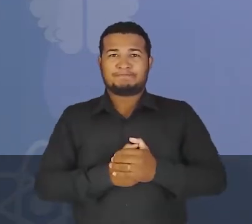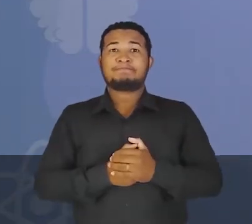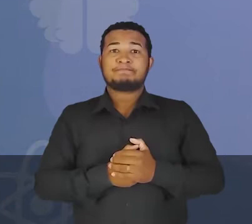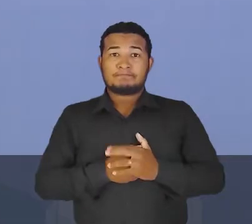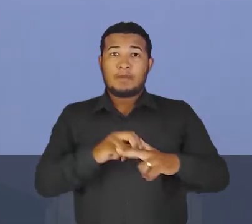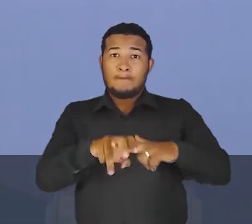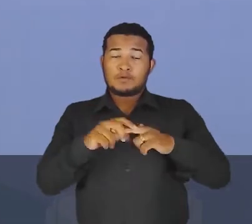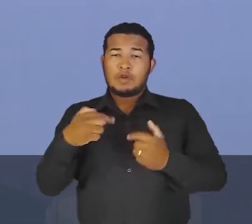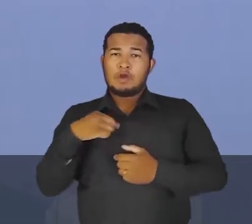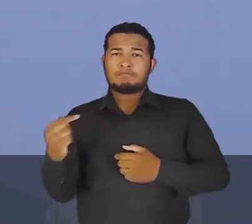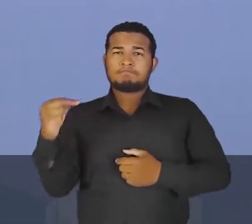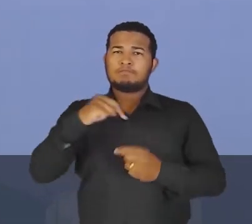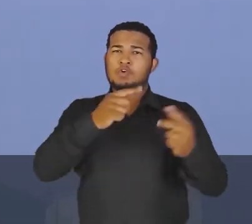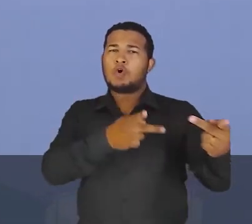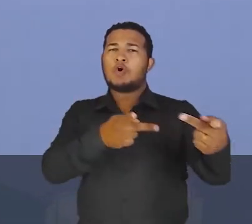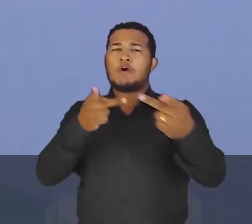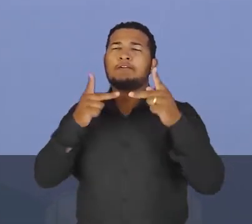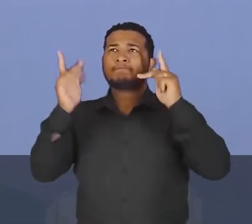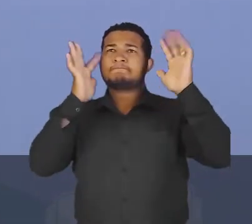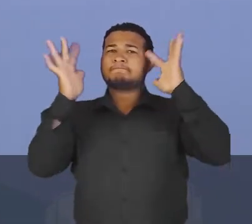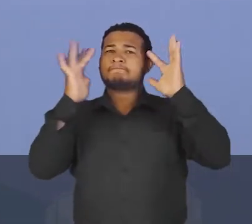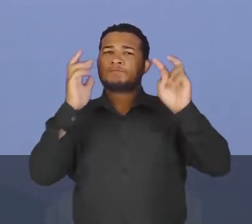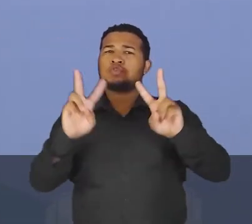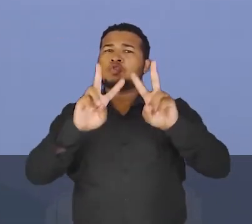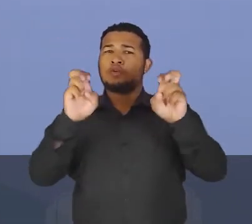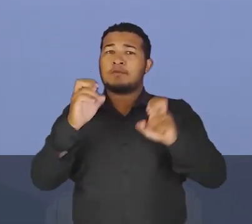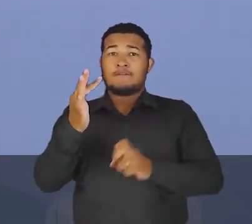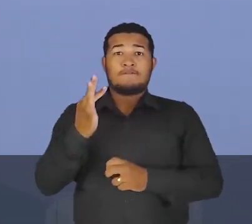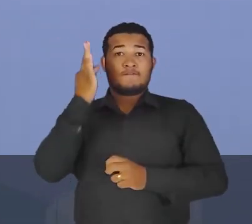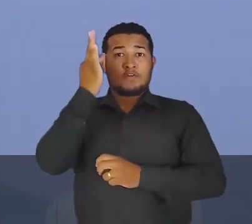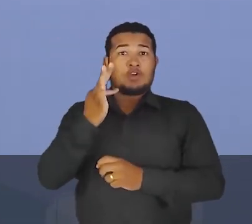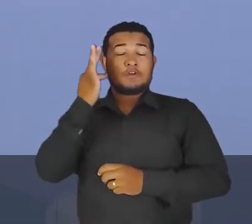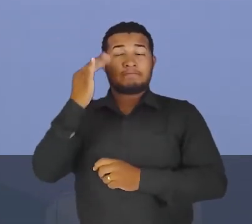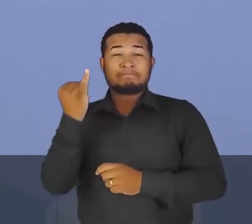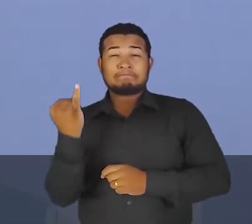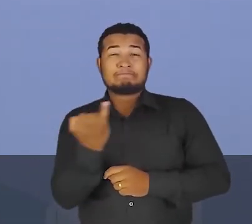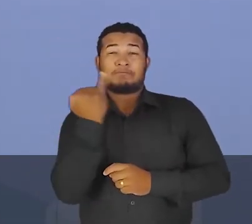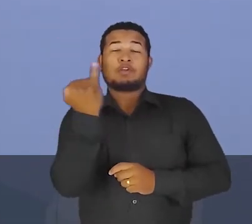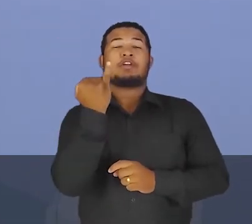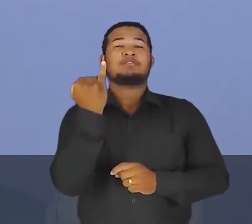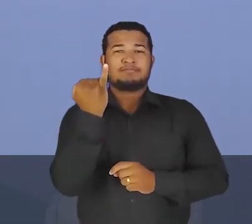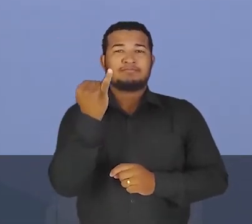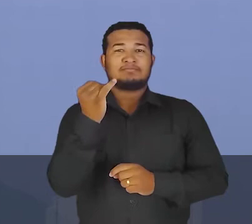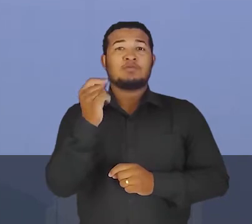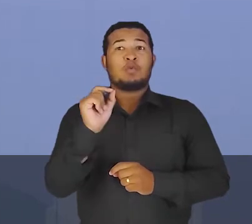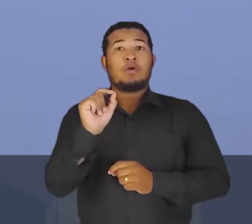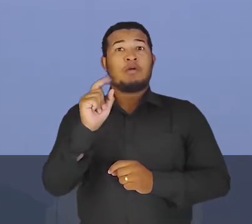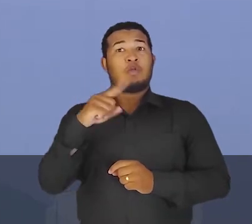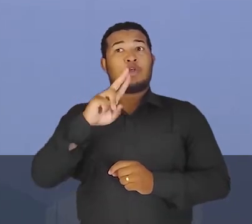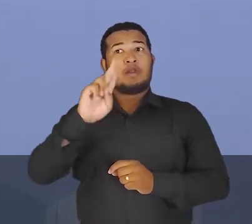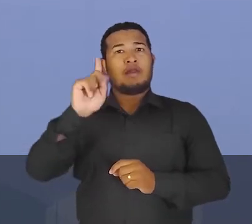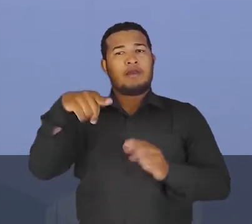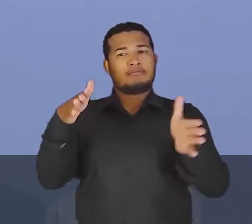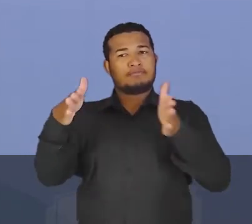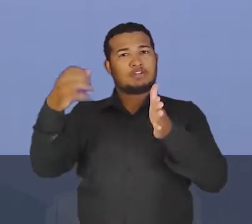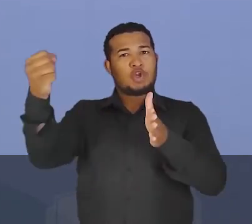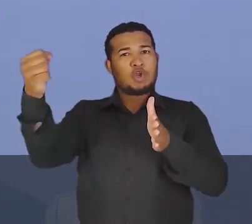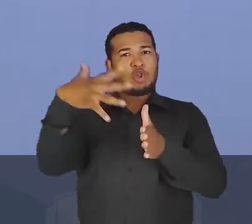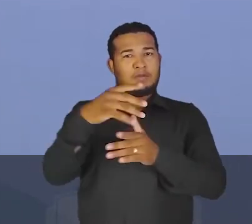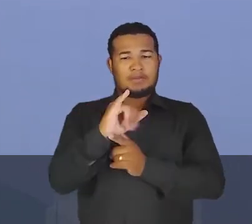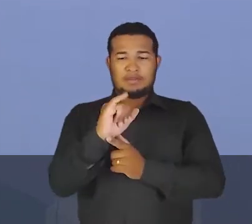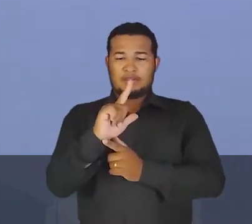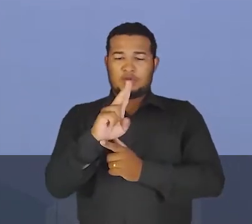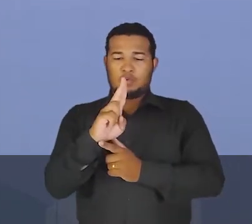quero convidar você a refletir sobre um filósofo muito importante, um filósofo iluminista que ele influenciou muito